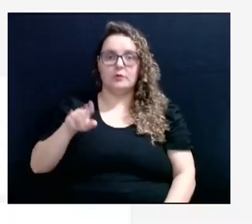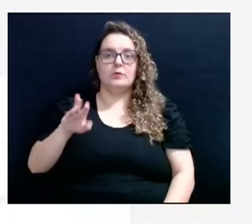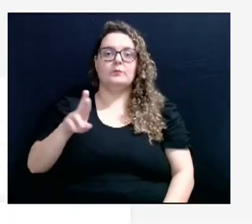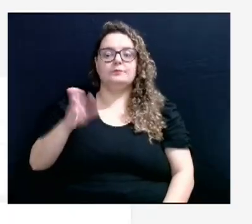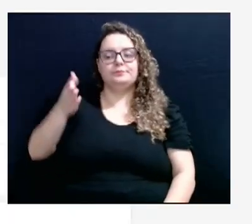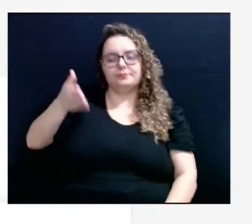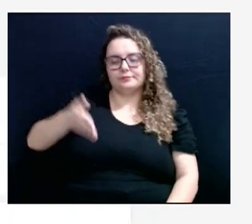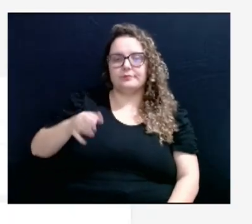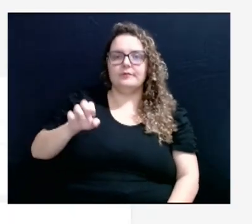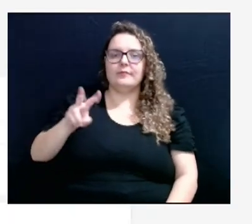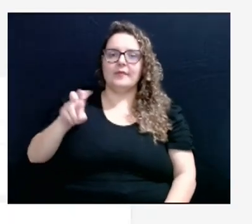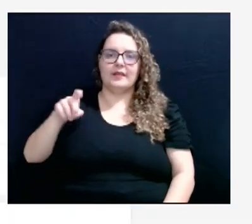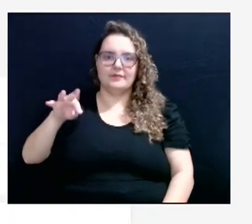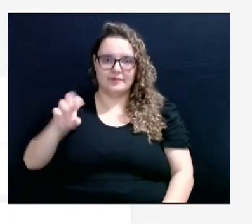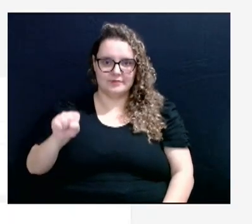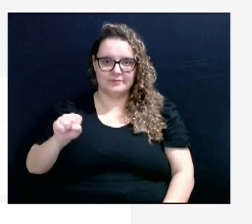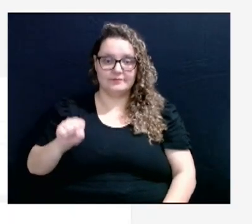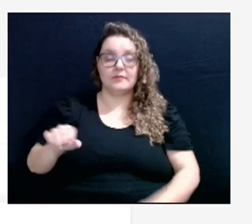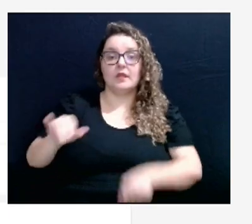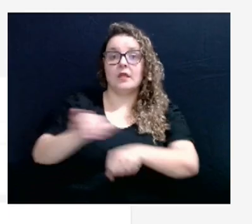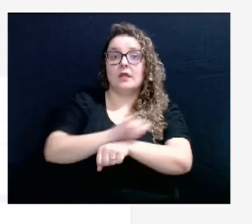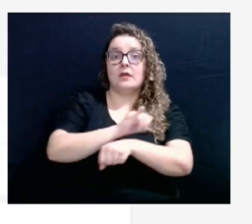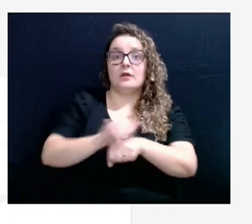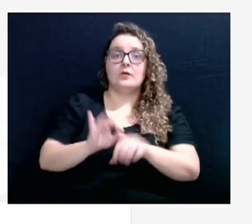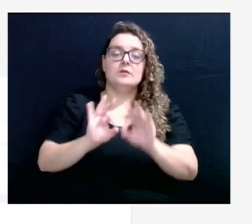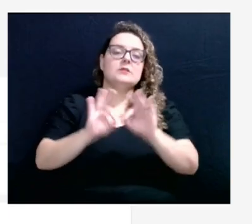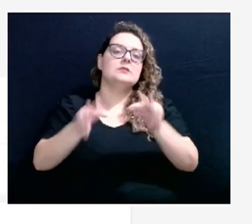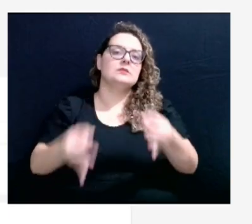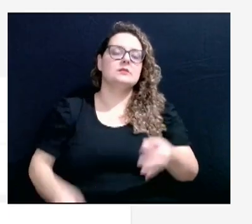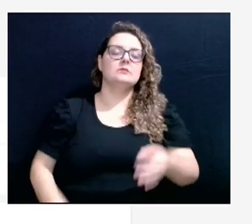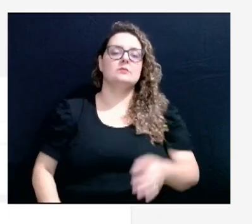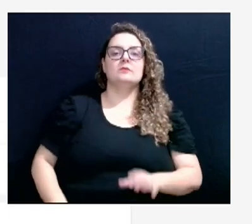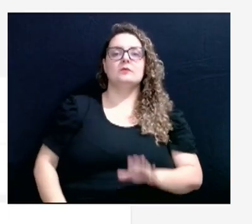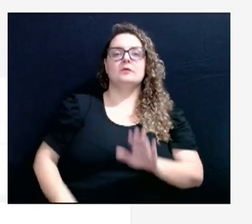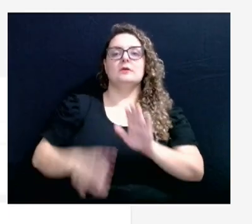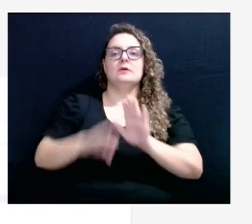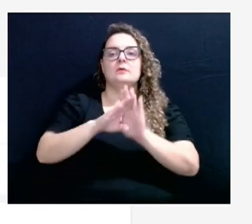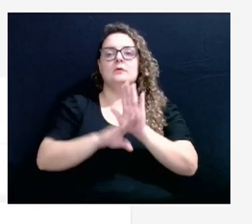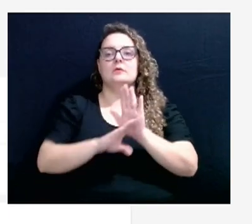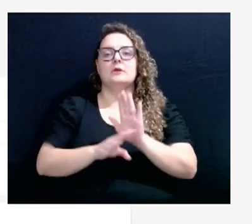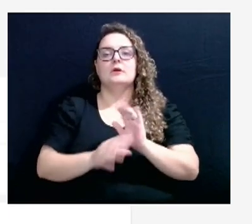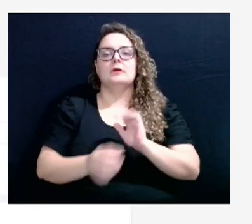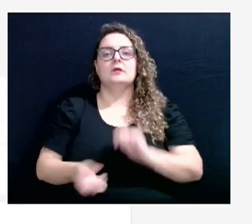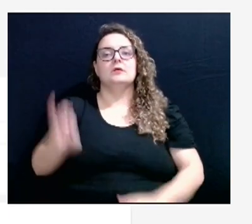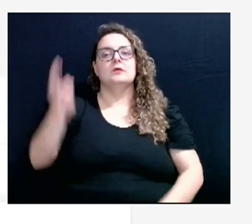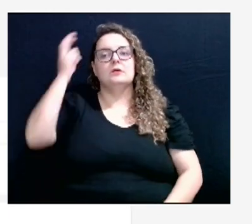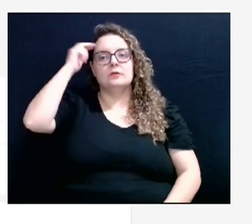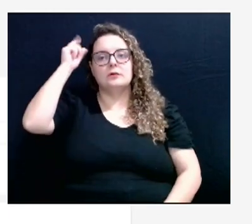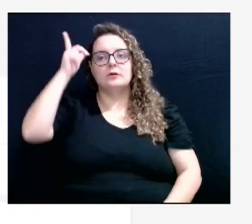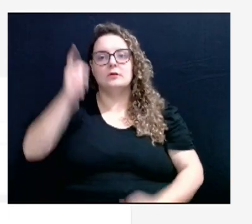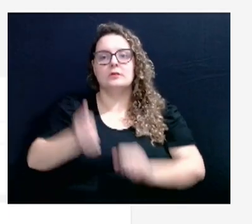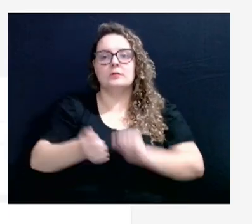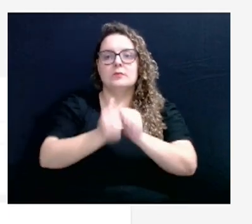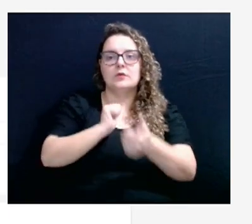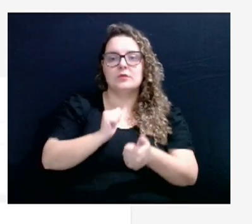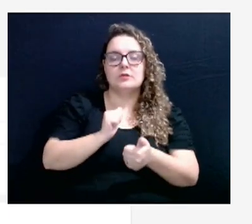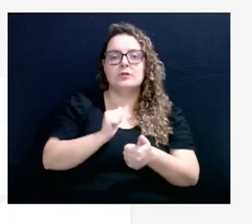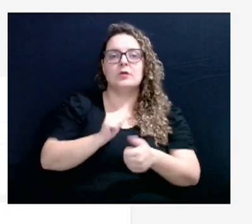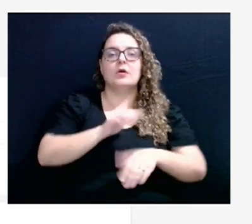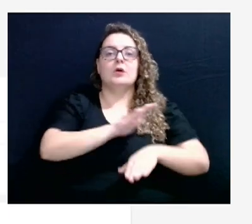campinas.sp.gov.br/eventos. A ferramenta simplifica a programação cultural, esportiva e turística do município, contribuindo assim